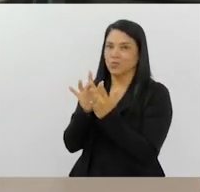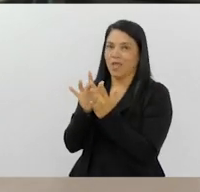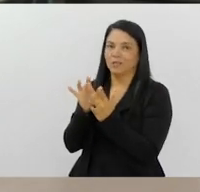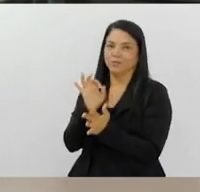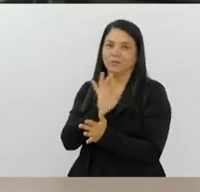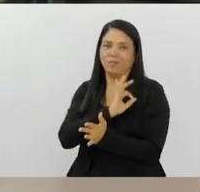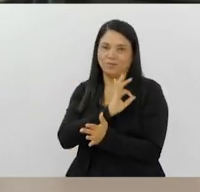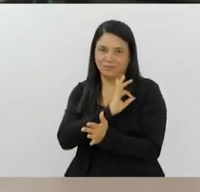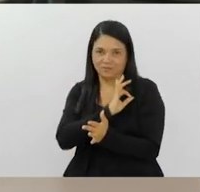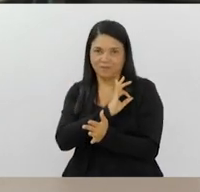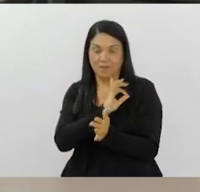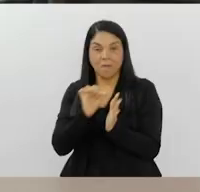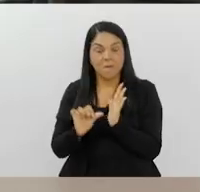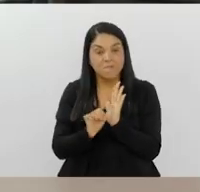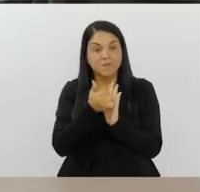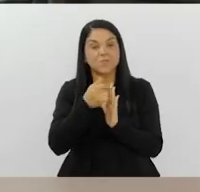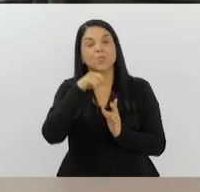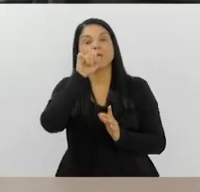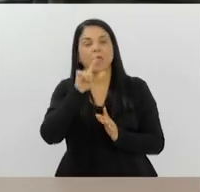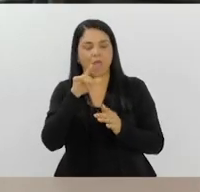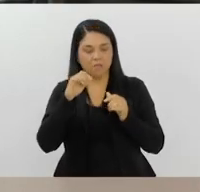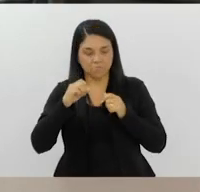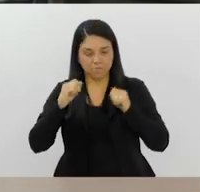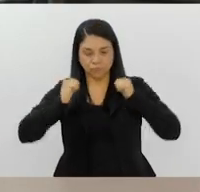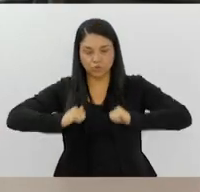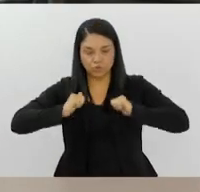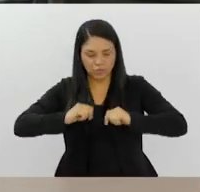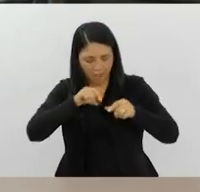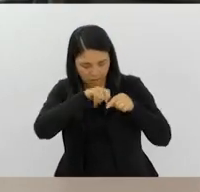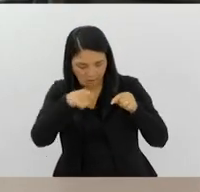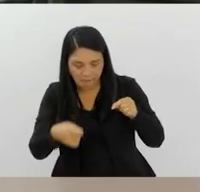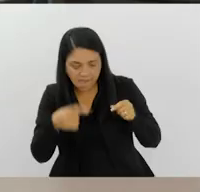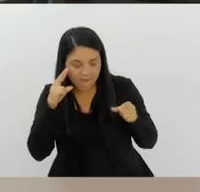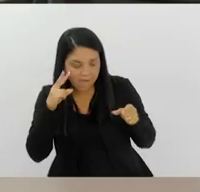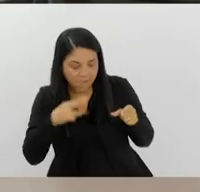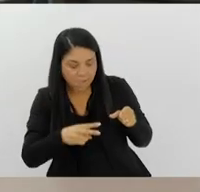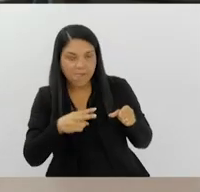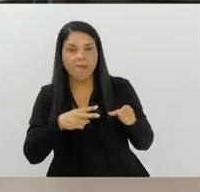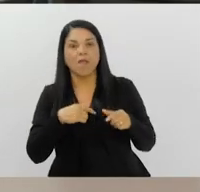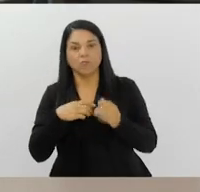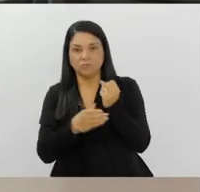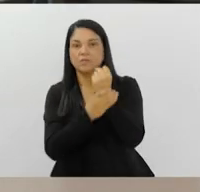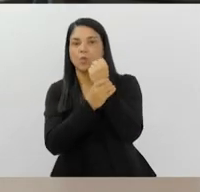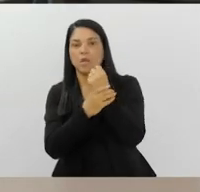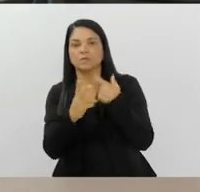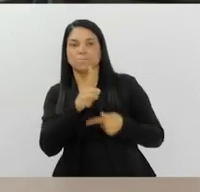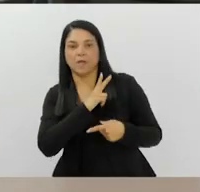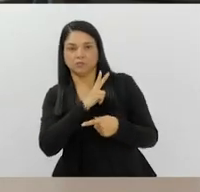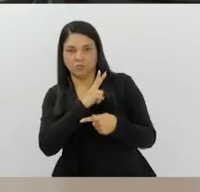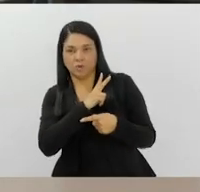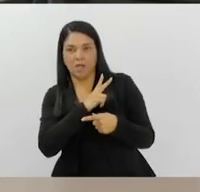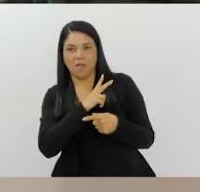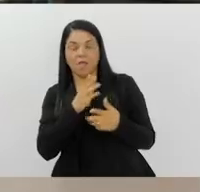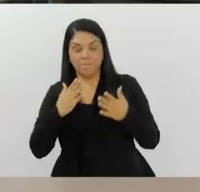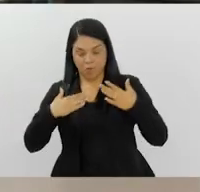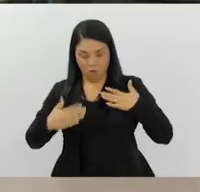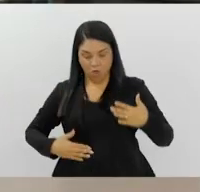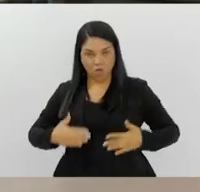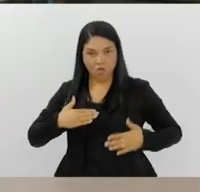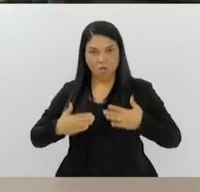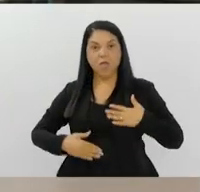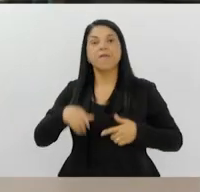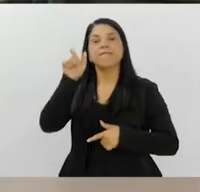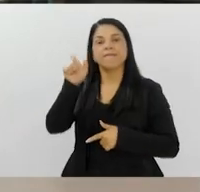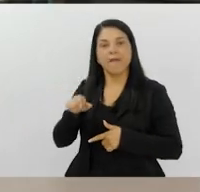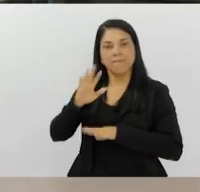policiais e tudo mais primeiro quem revista minha mochila é um segurança privado no estágio quem de fato faz a minha revista do meu corpo é um segurança